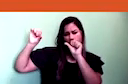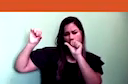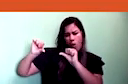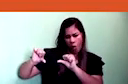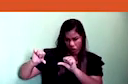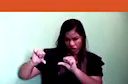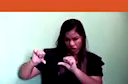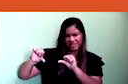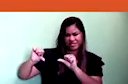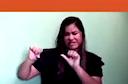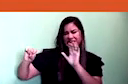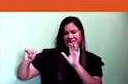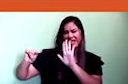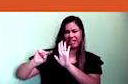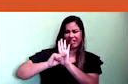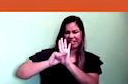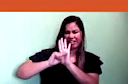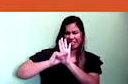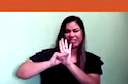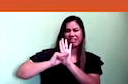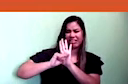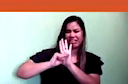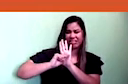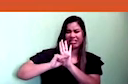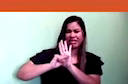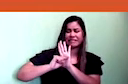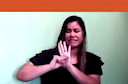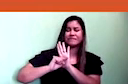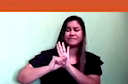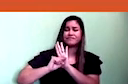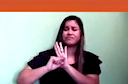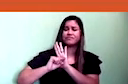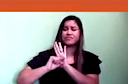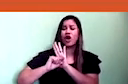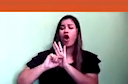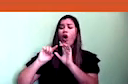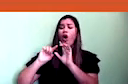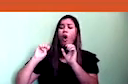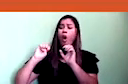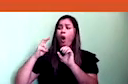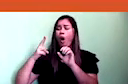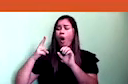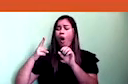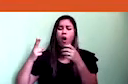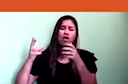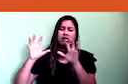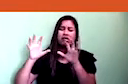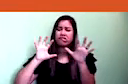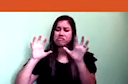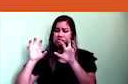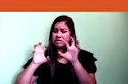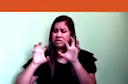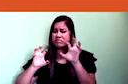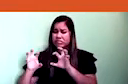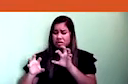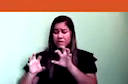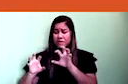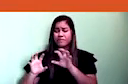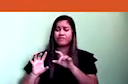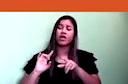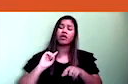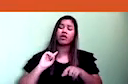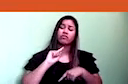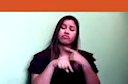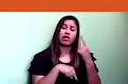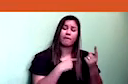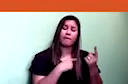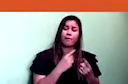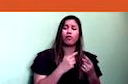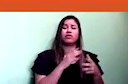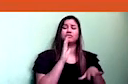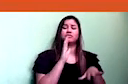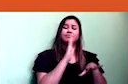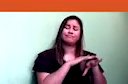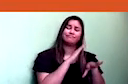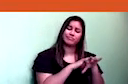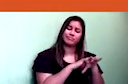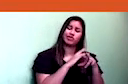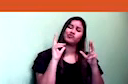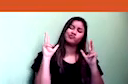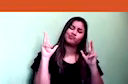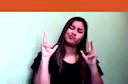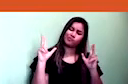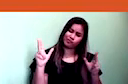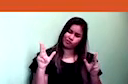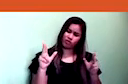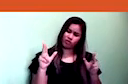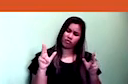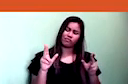com negativismo ou mesmo com distorções, necessariamente a sua ação será vinculada a isso. Então, às